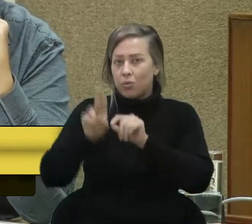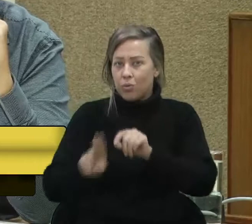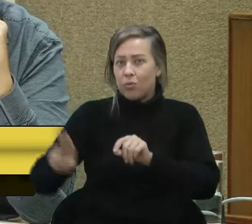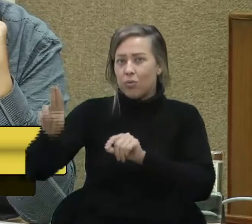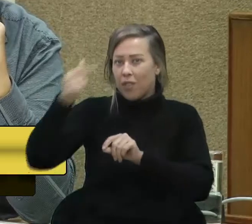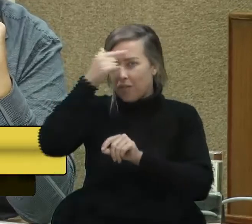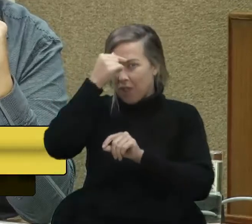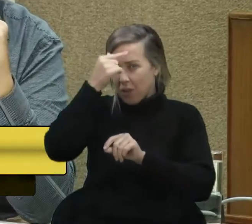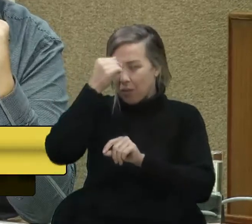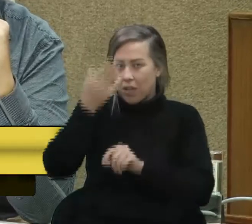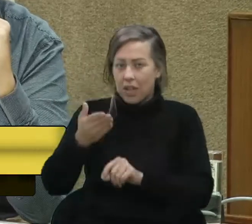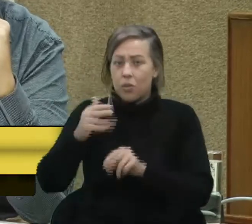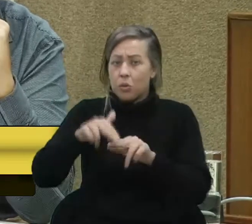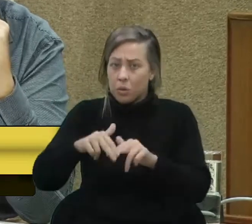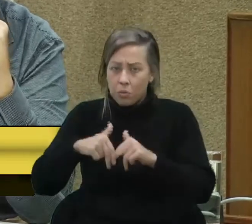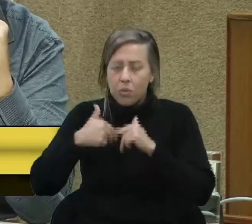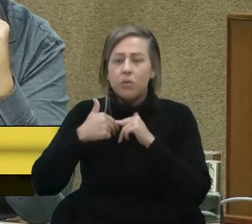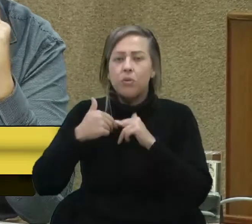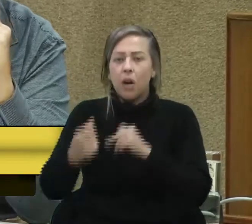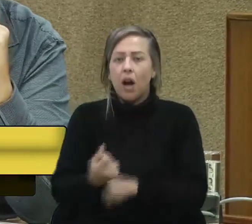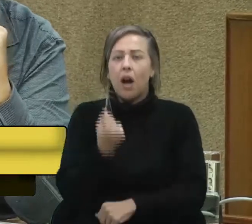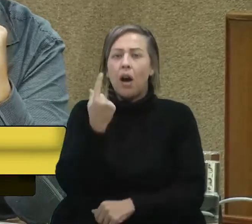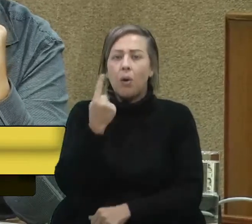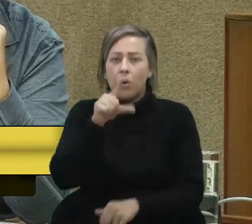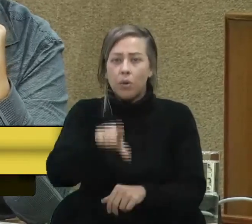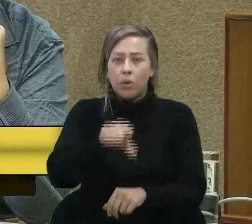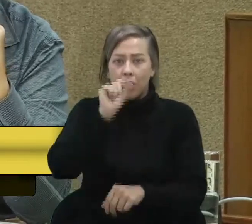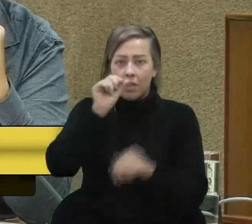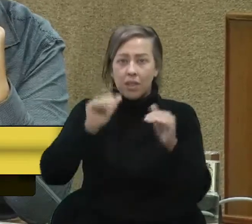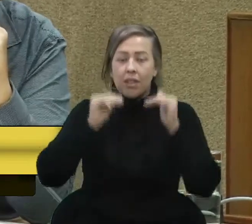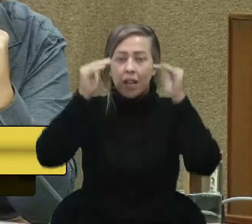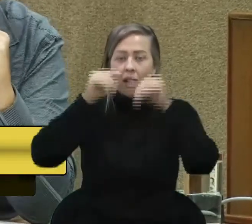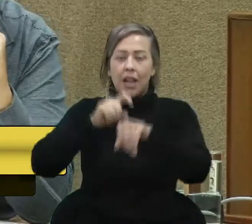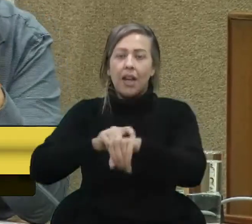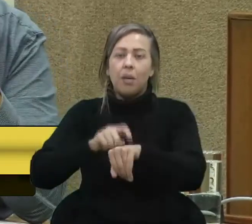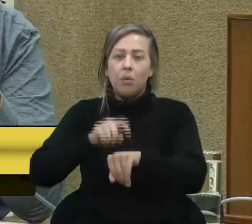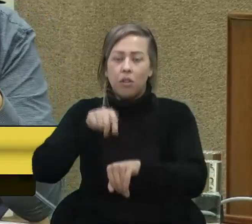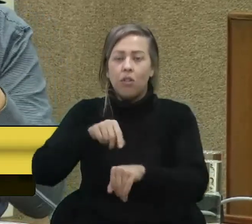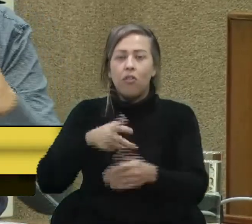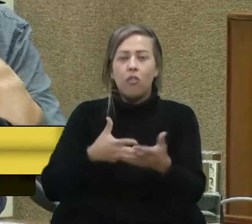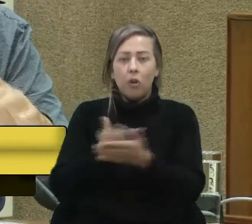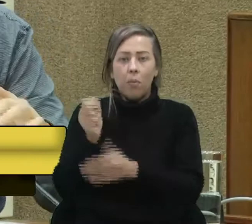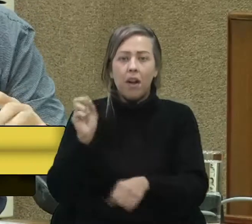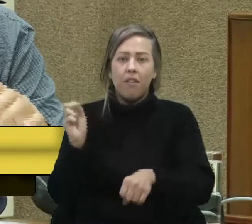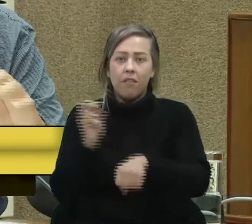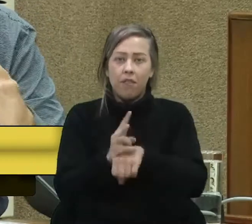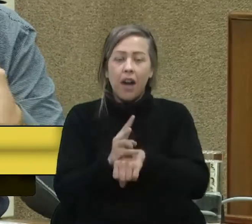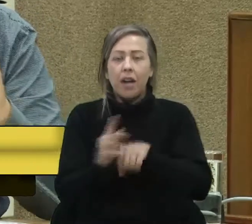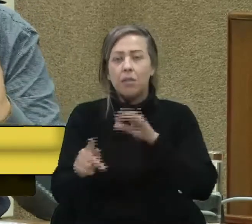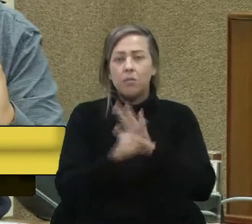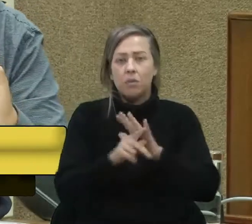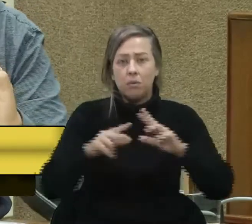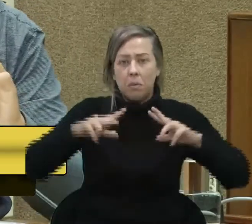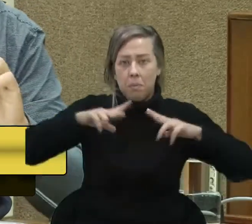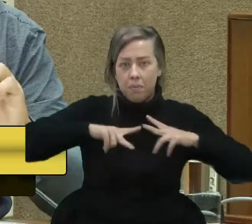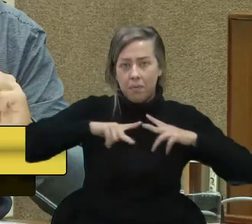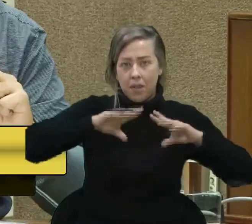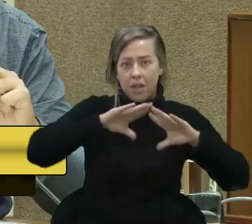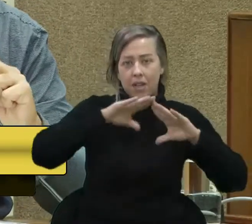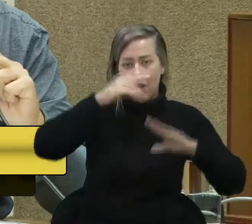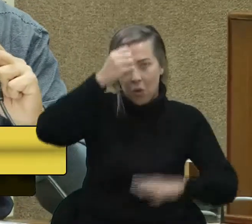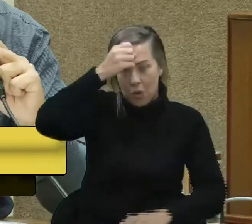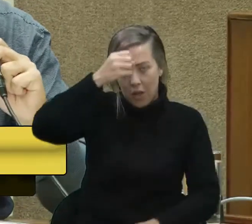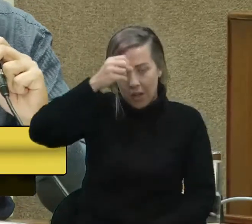acho importante ponderar. E por isso que a única alternativa para o ensino superior naquele momento foi comprar vaga na rede privada. Eu acho que é